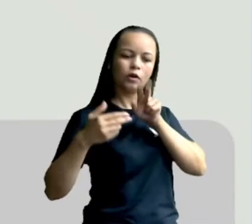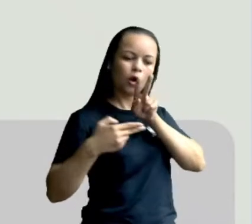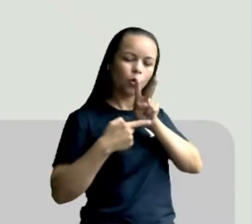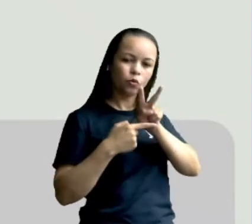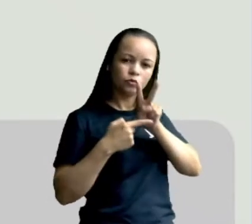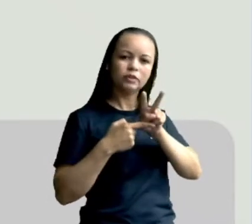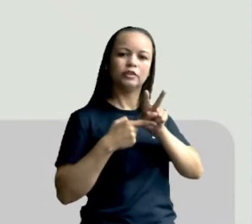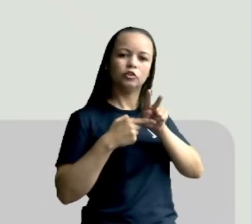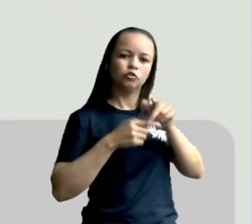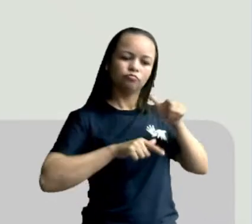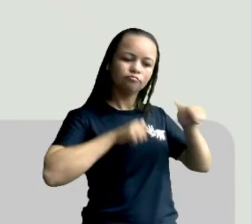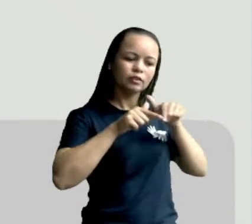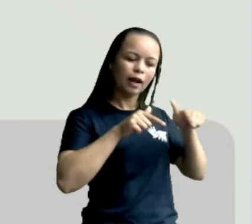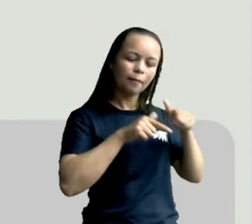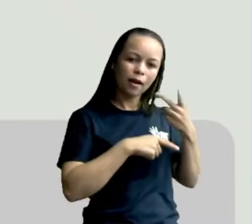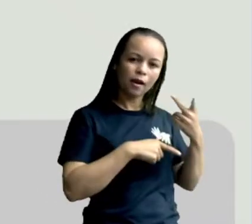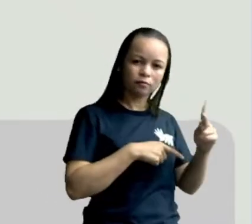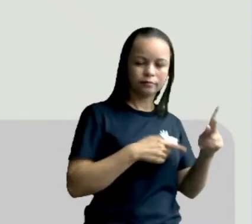eles viram que isso não ia